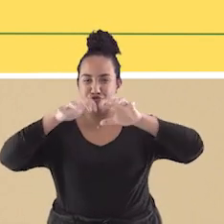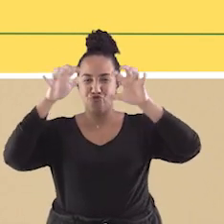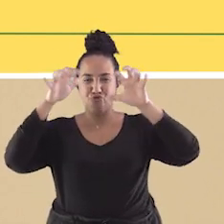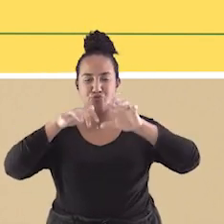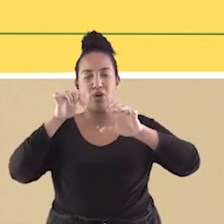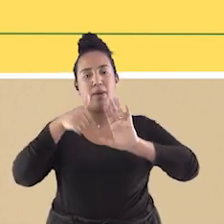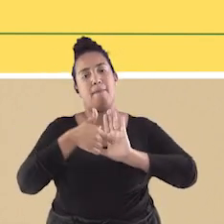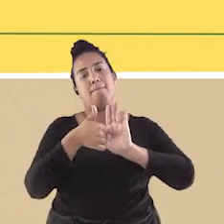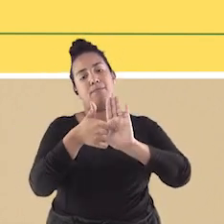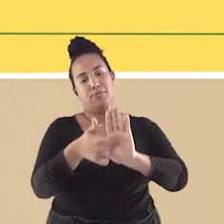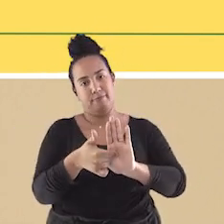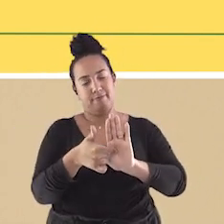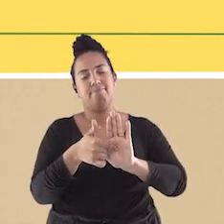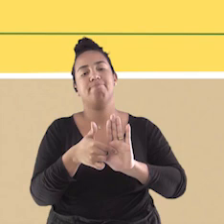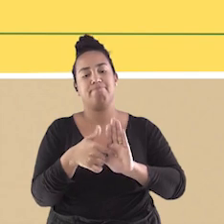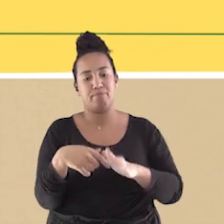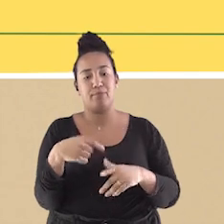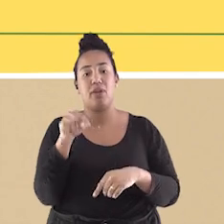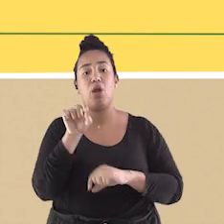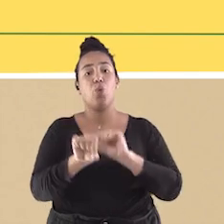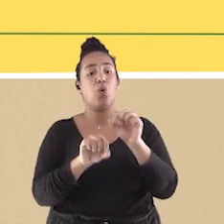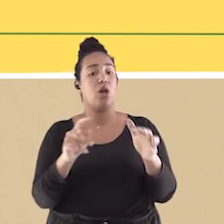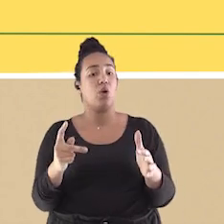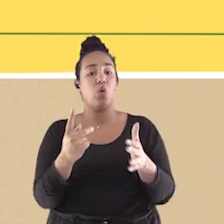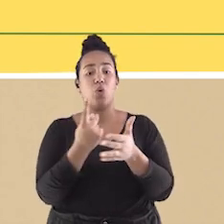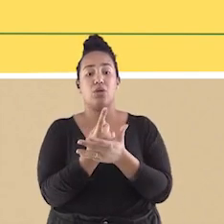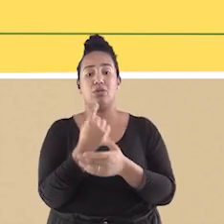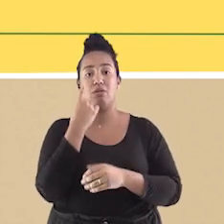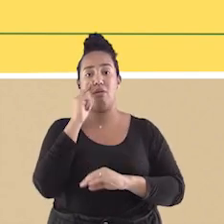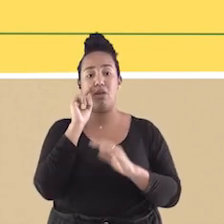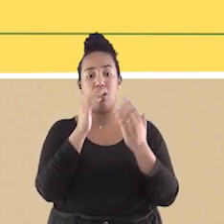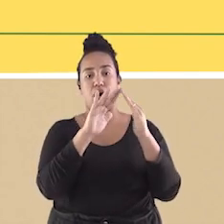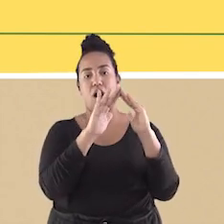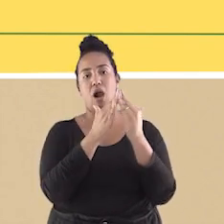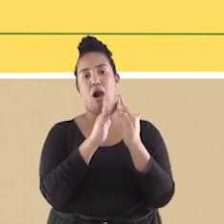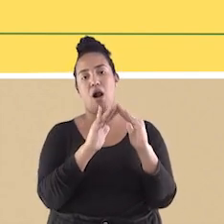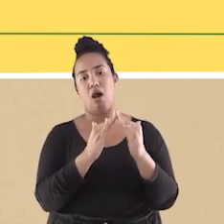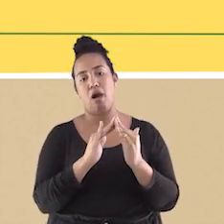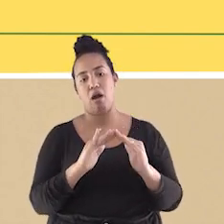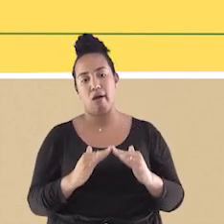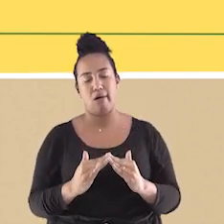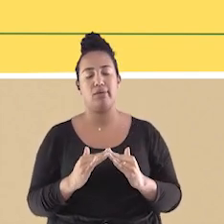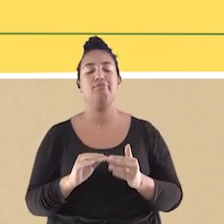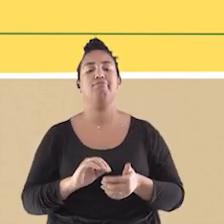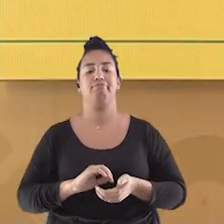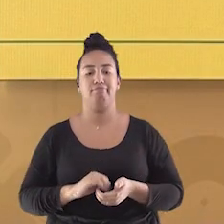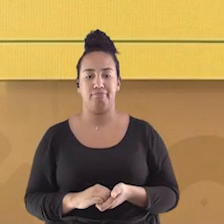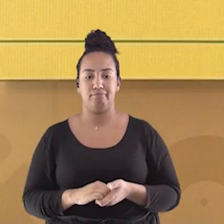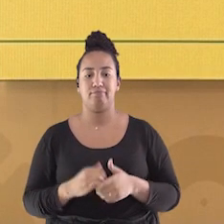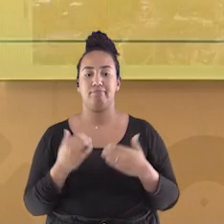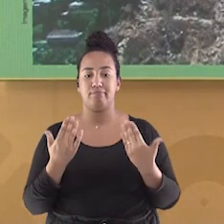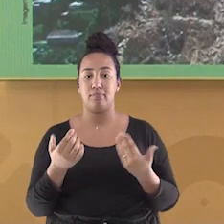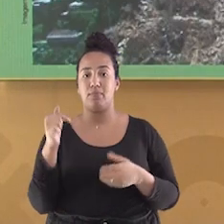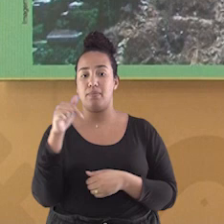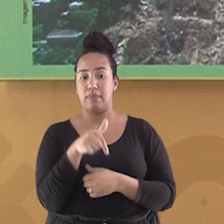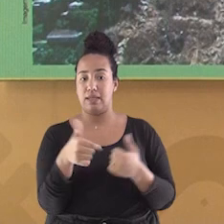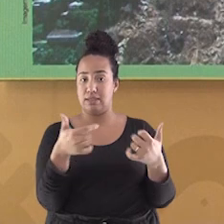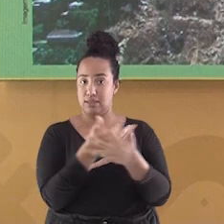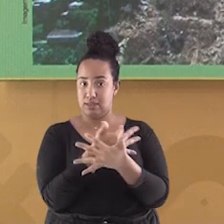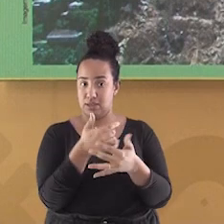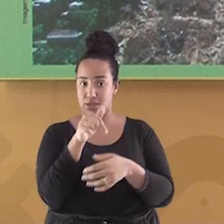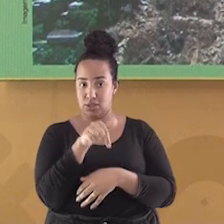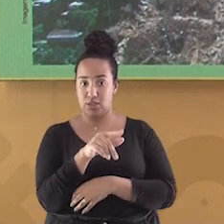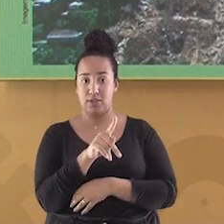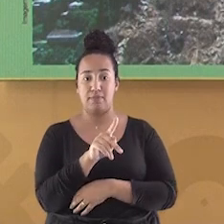foi determinante ali, provocando toda essa degradação ambiental. A cidade de